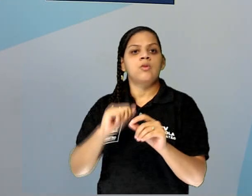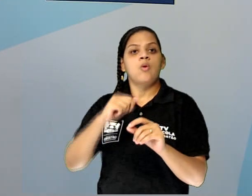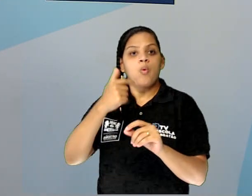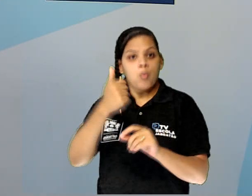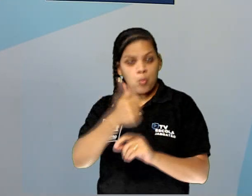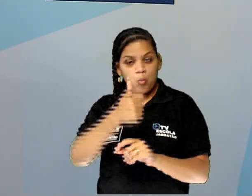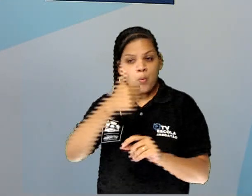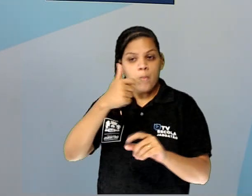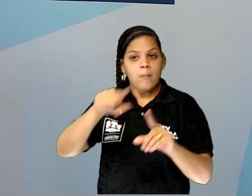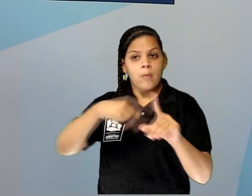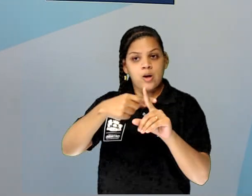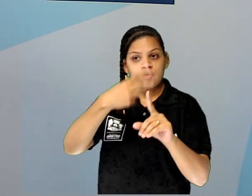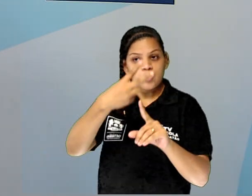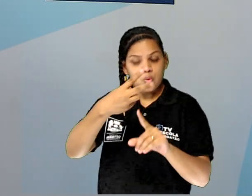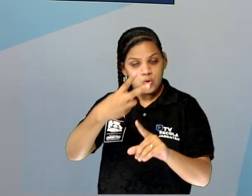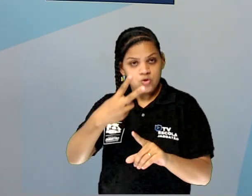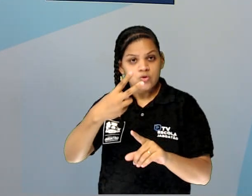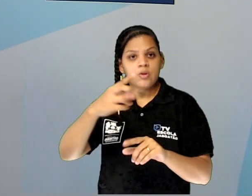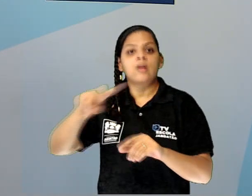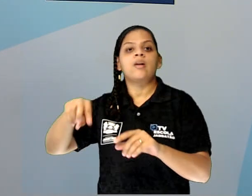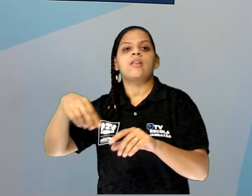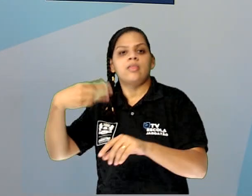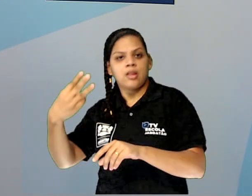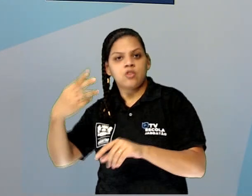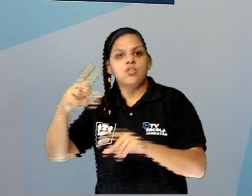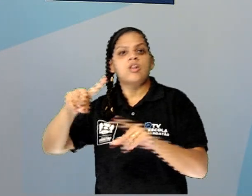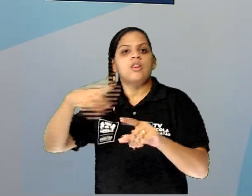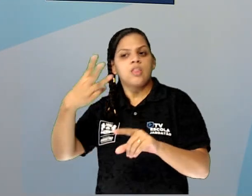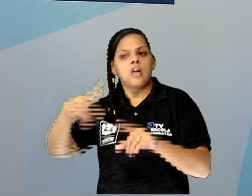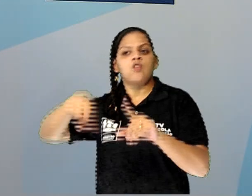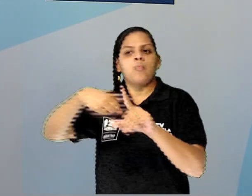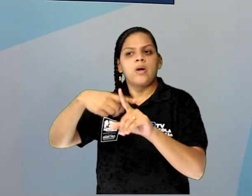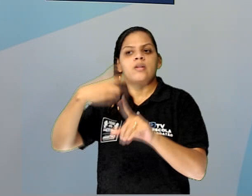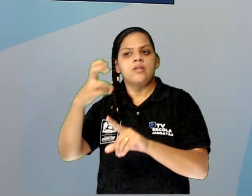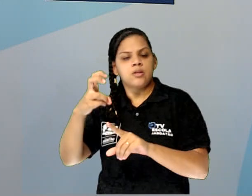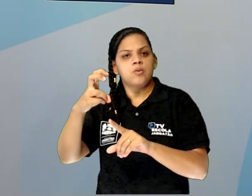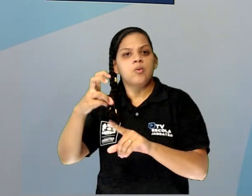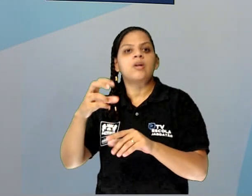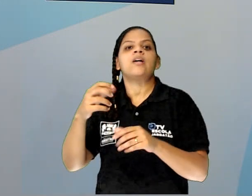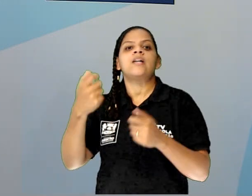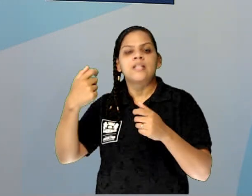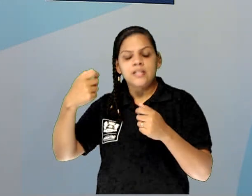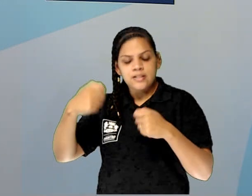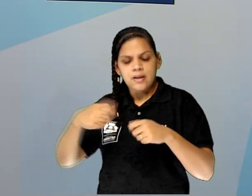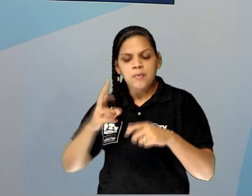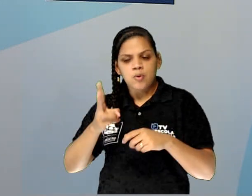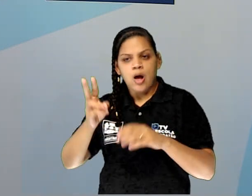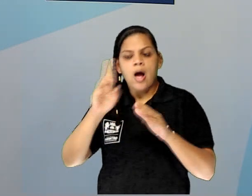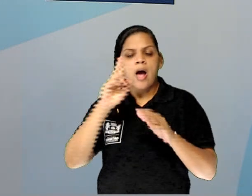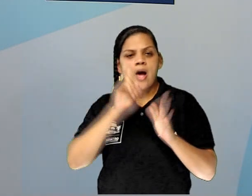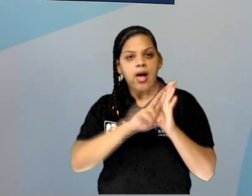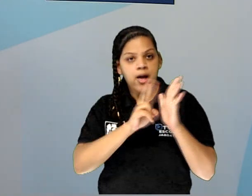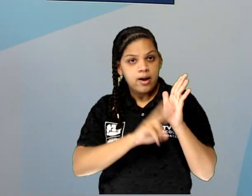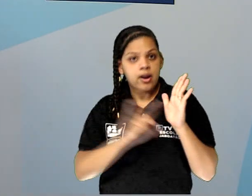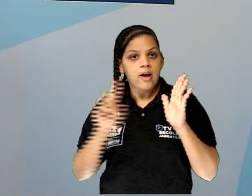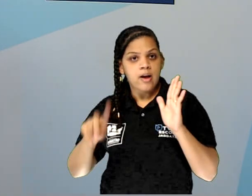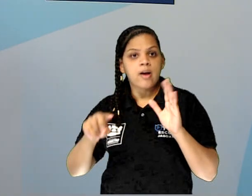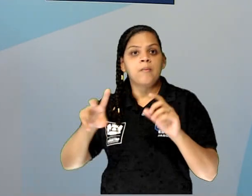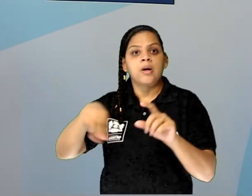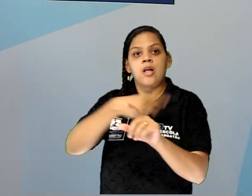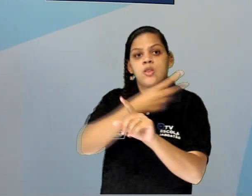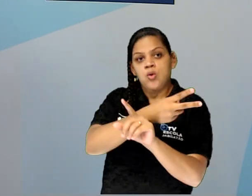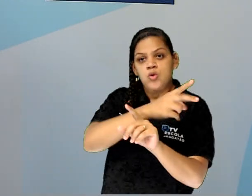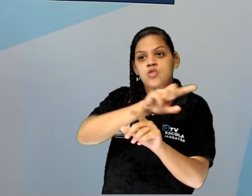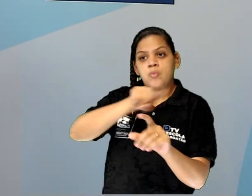3. Aí 3 mais 5, 8. Sempre você vai pegar dois anteriores para ter o próximo. Então, o 13